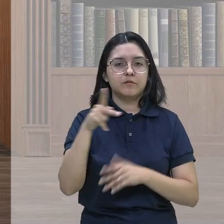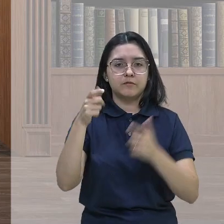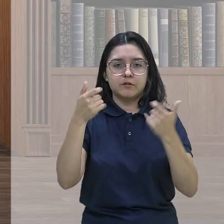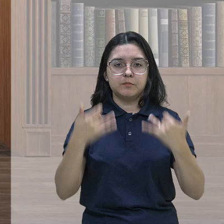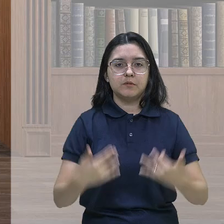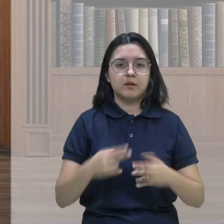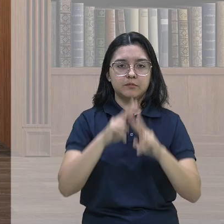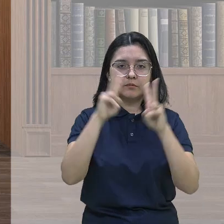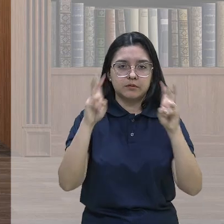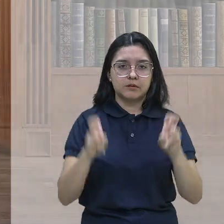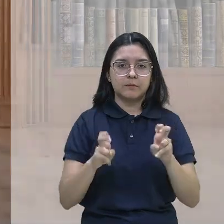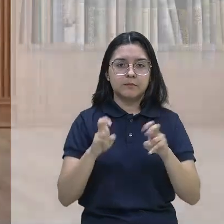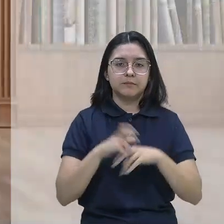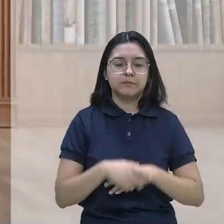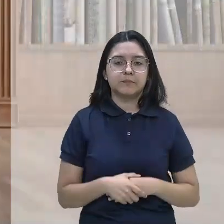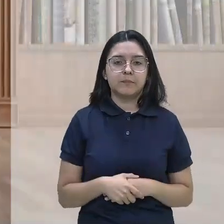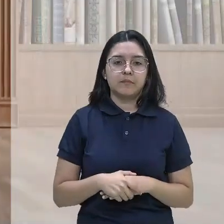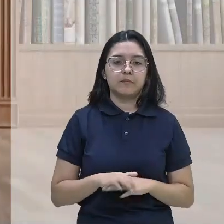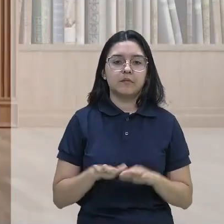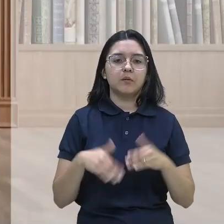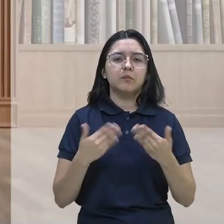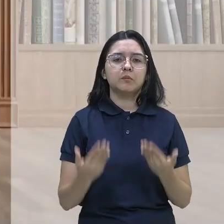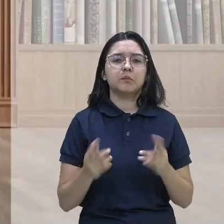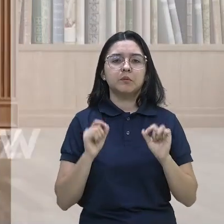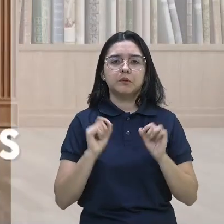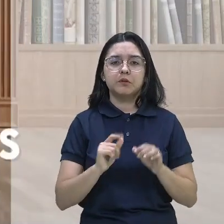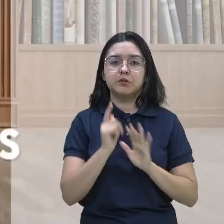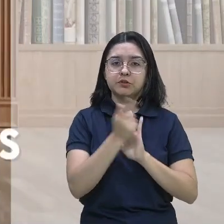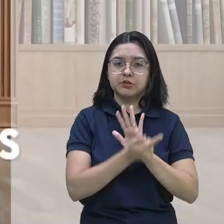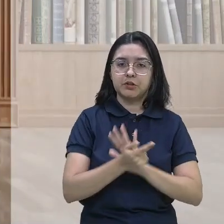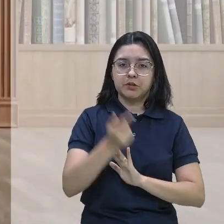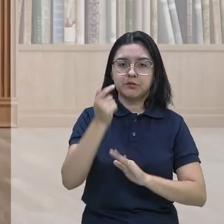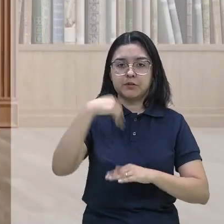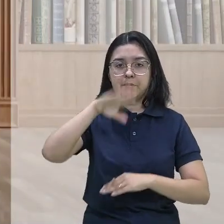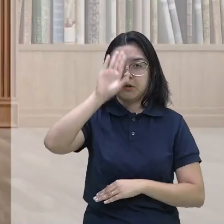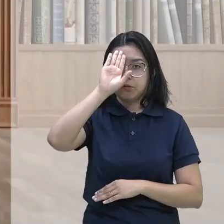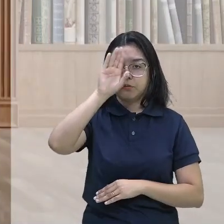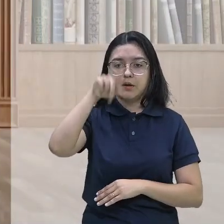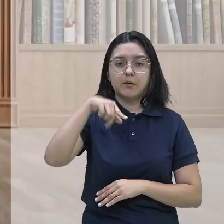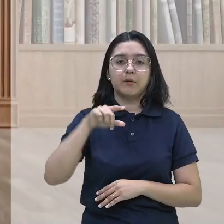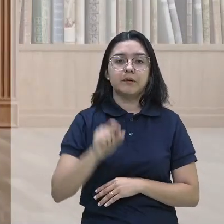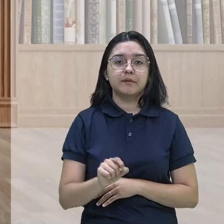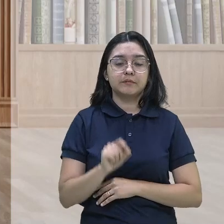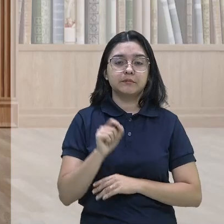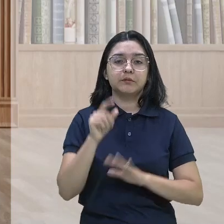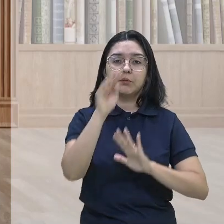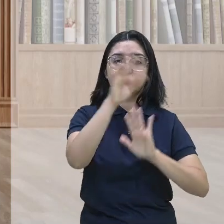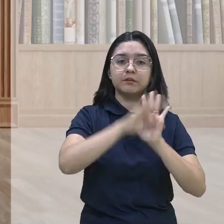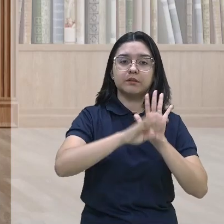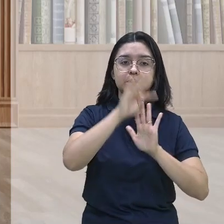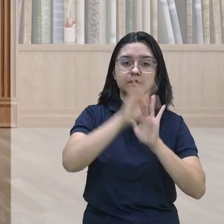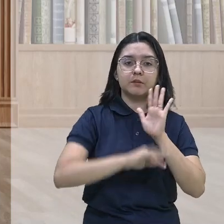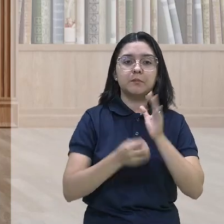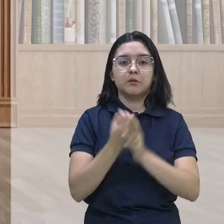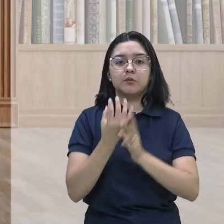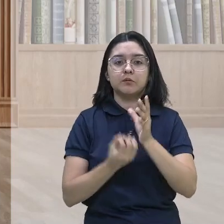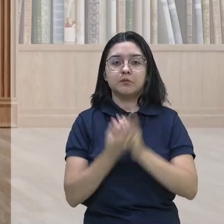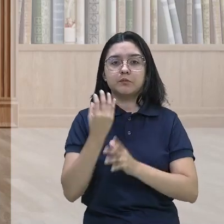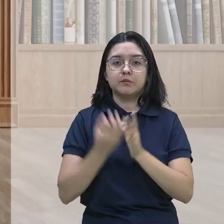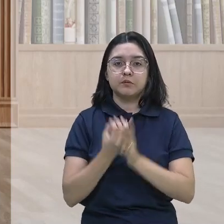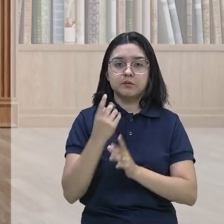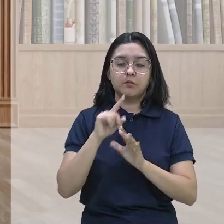tem para informar para a gente. O que são gêneros dramáticos? Gêneros dramáticos são textos produzidos